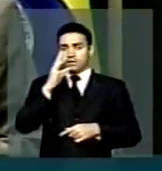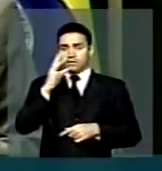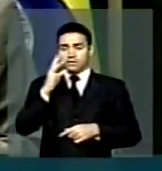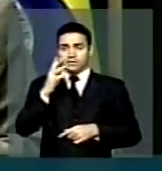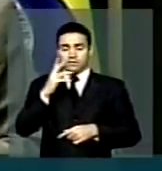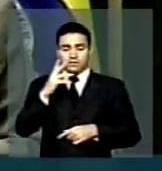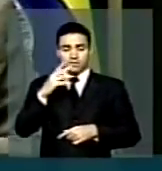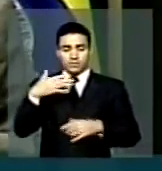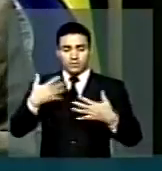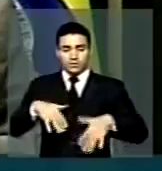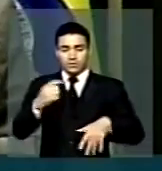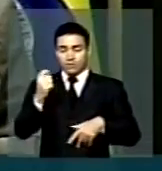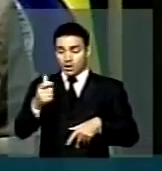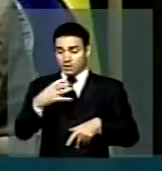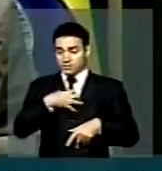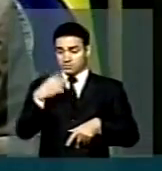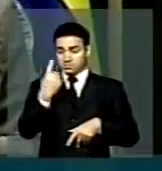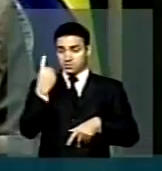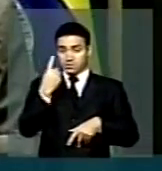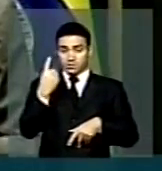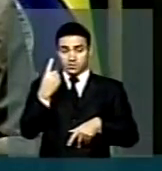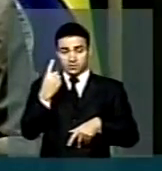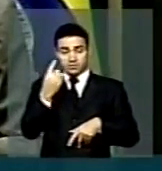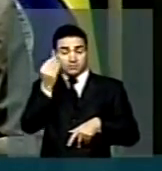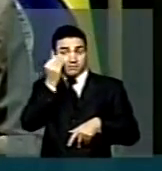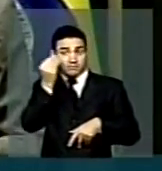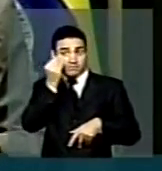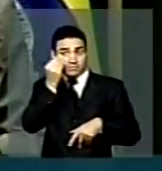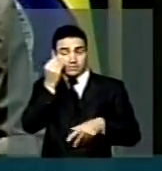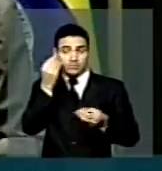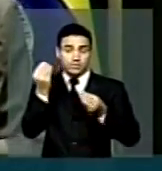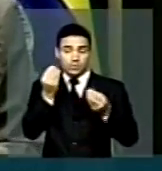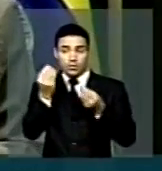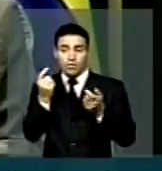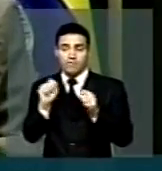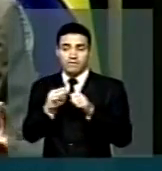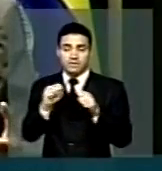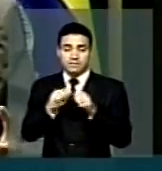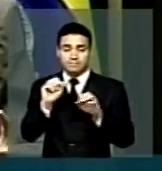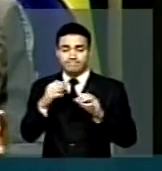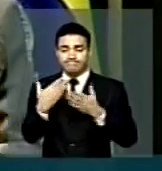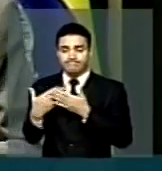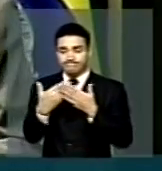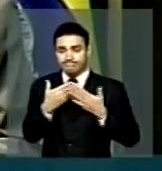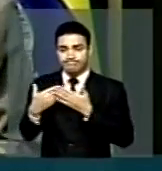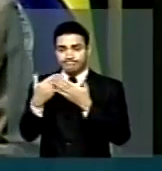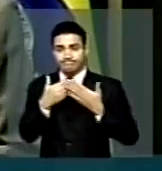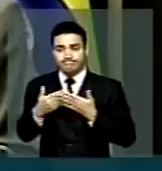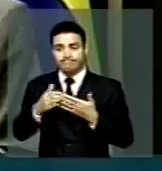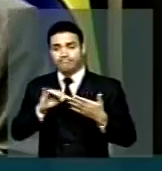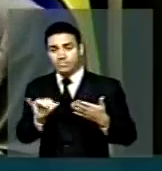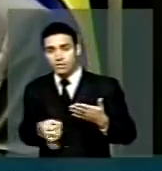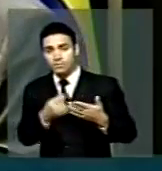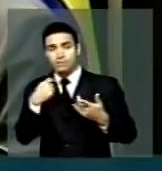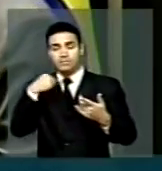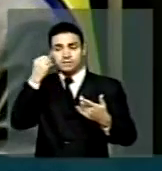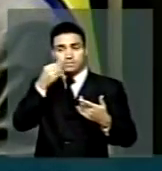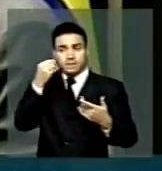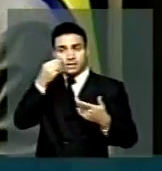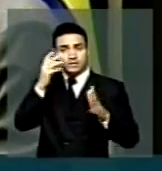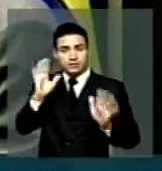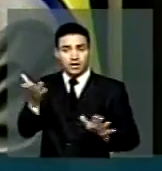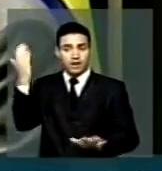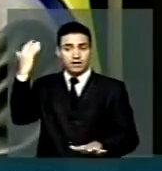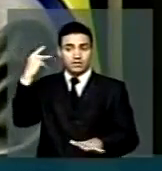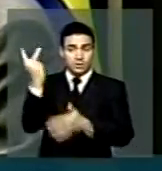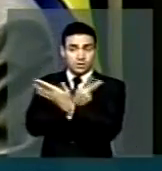bunker, quase que no isolamento, tentando entender o que fazer, tateando, aproveitando a experiência que muitos já